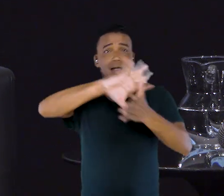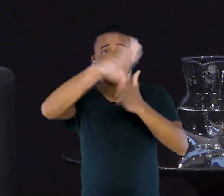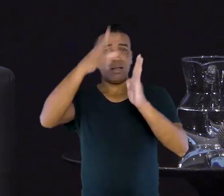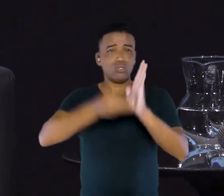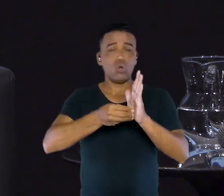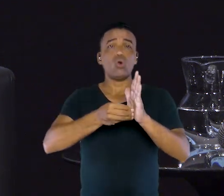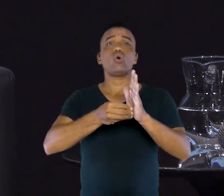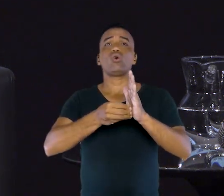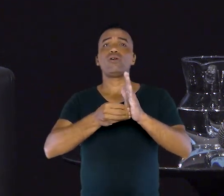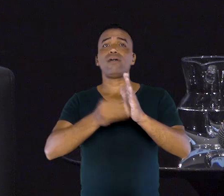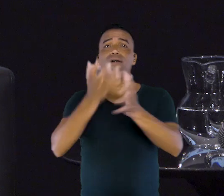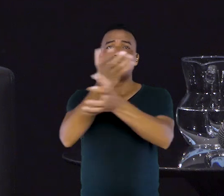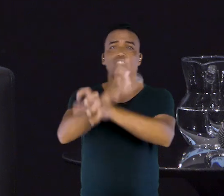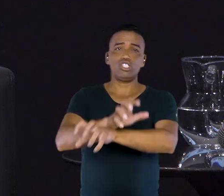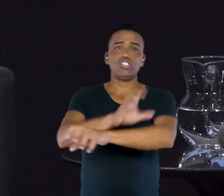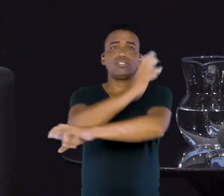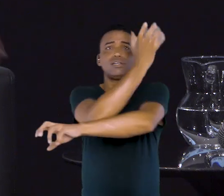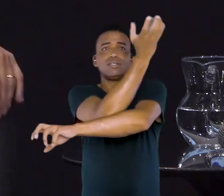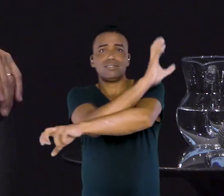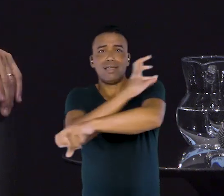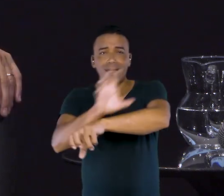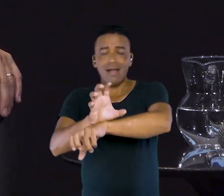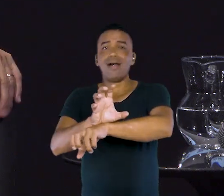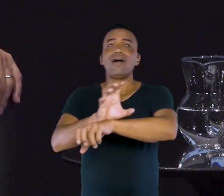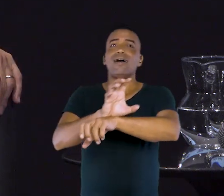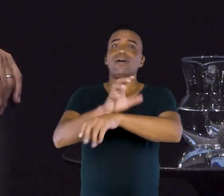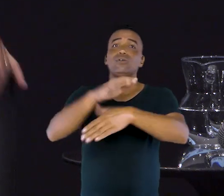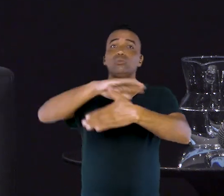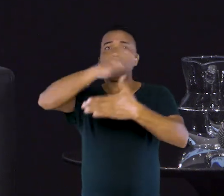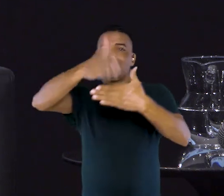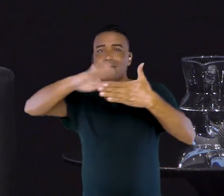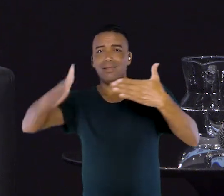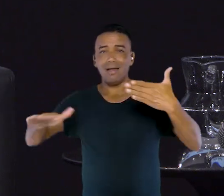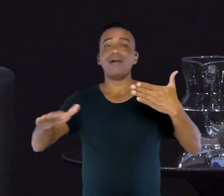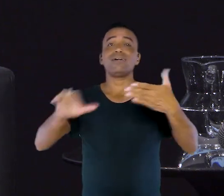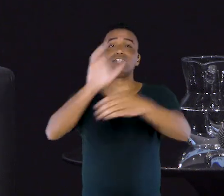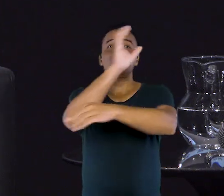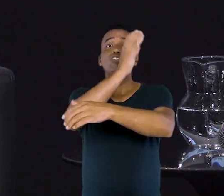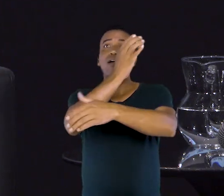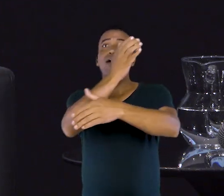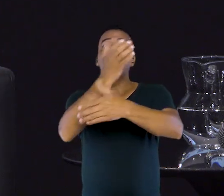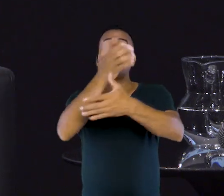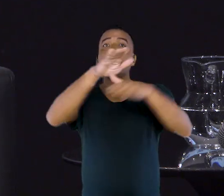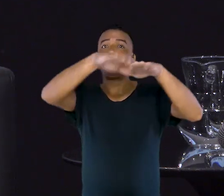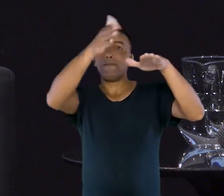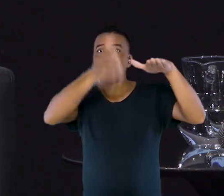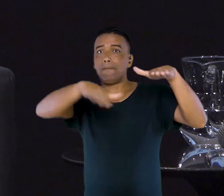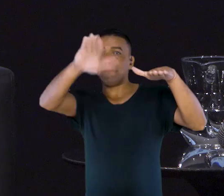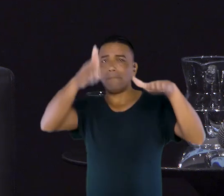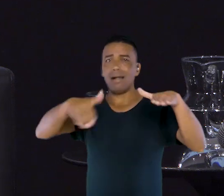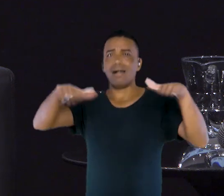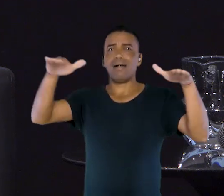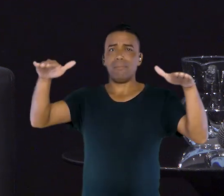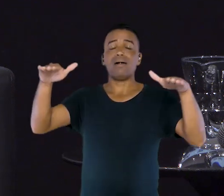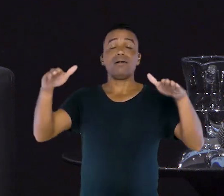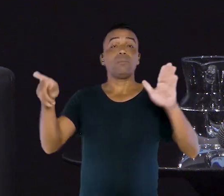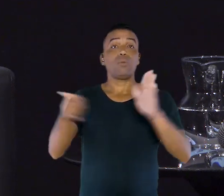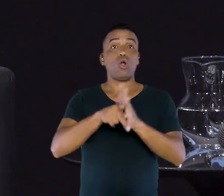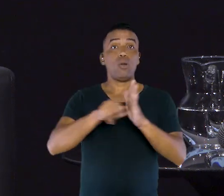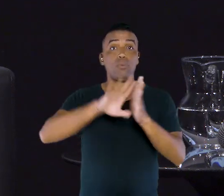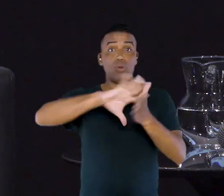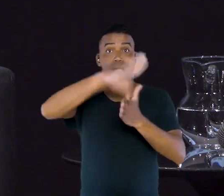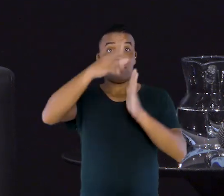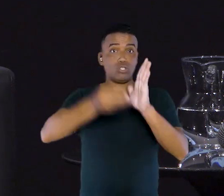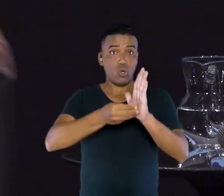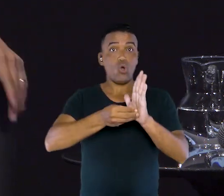Caatinga, o Cerrado, a Mata Atlântica, o Pantanal e o Pampa, né? A gente sabe, a gente acredita que a gente sabe hoje, no caso da